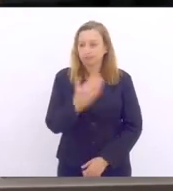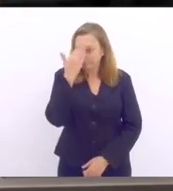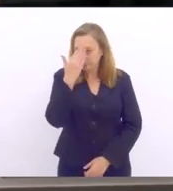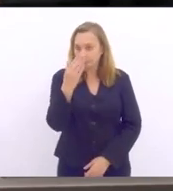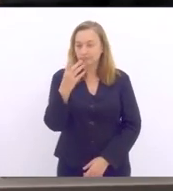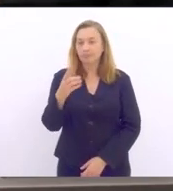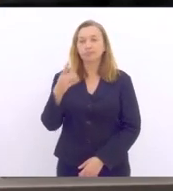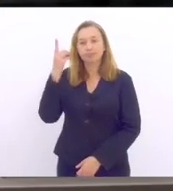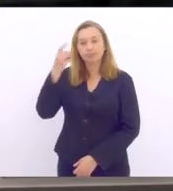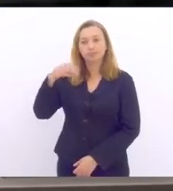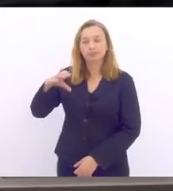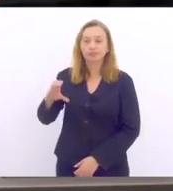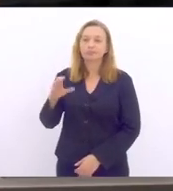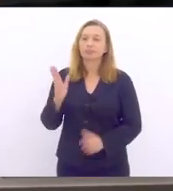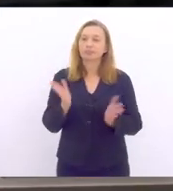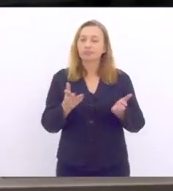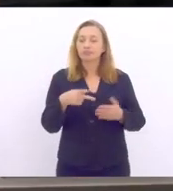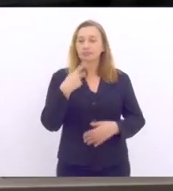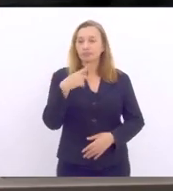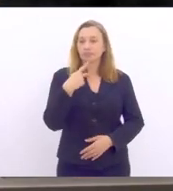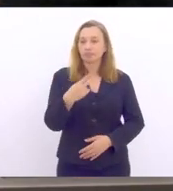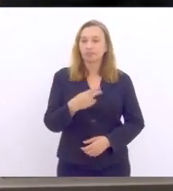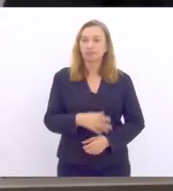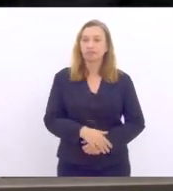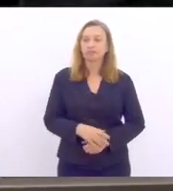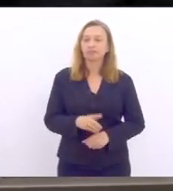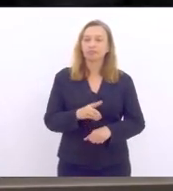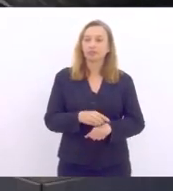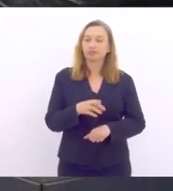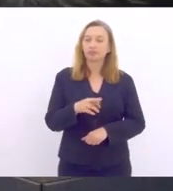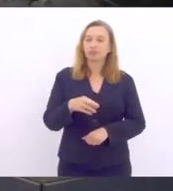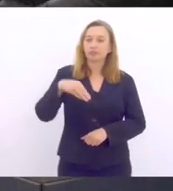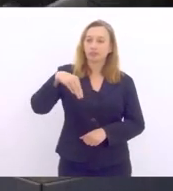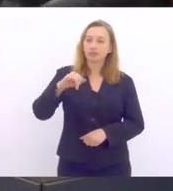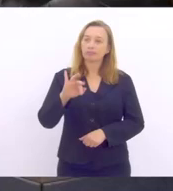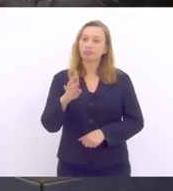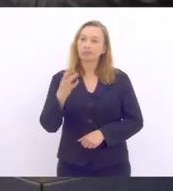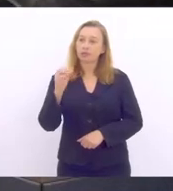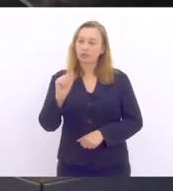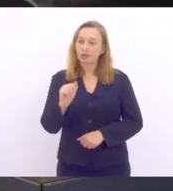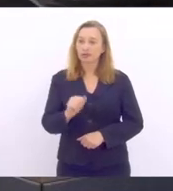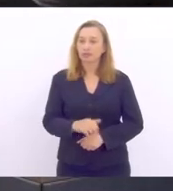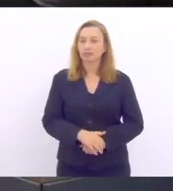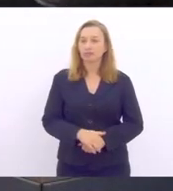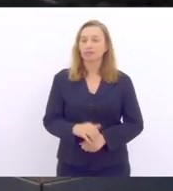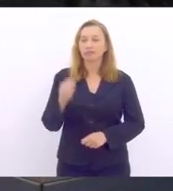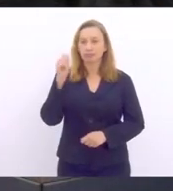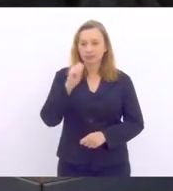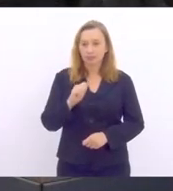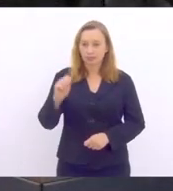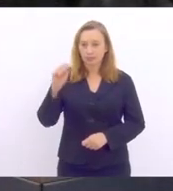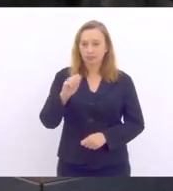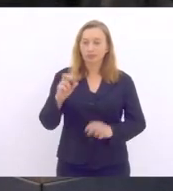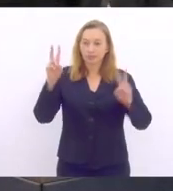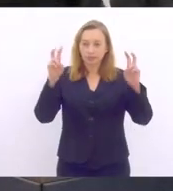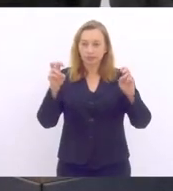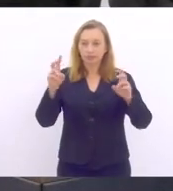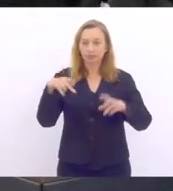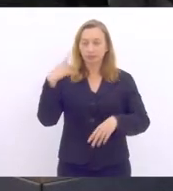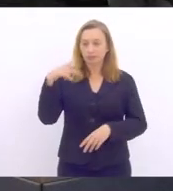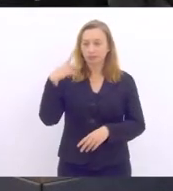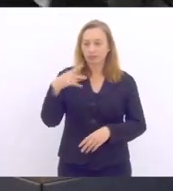Mingo. Eu passo a palavra agora para fazer a sua intervenção, doutora Maria Carmen Sá, que é assessora de assuntos parlamentares